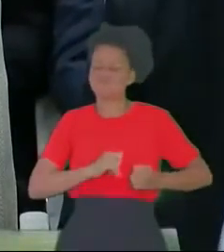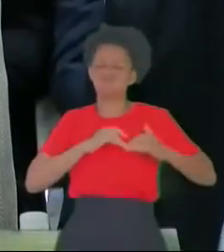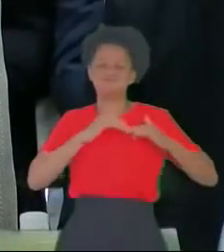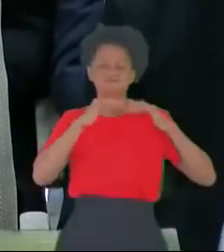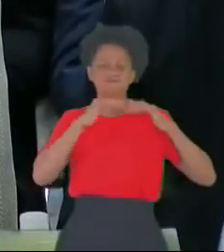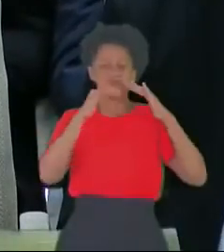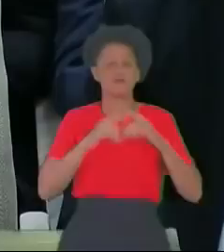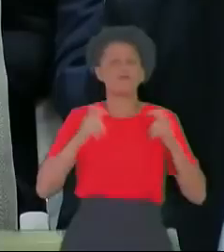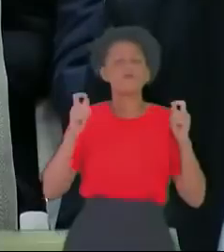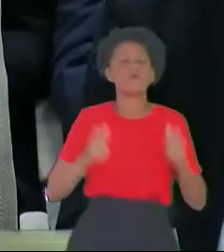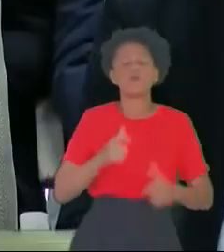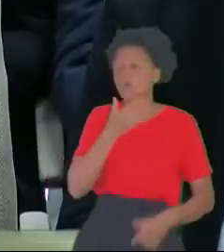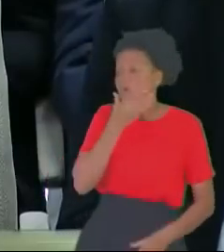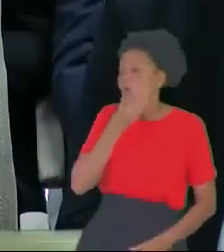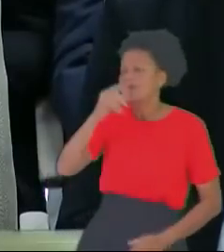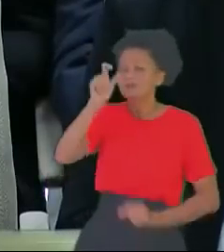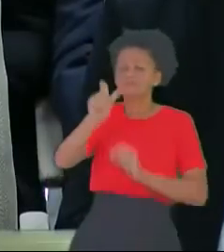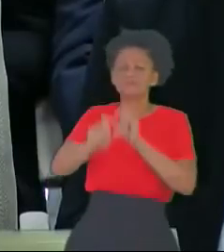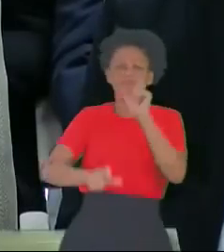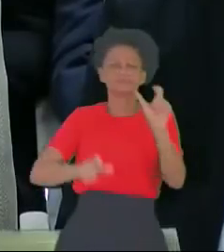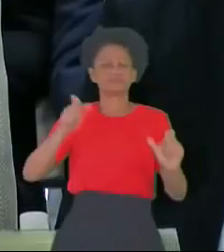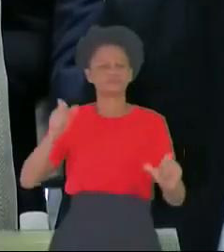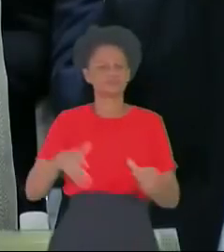Onde estão os rapazes?